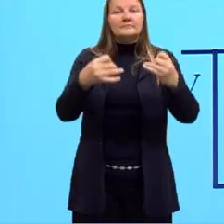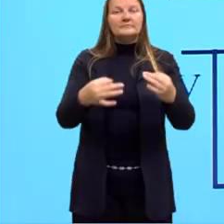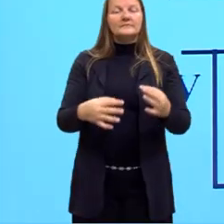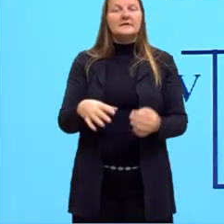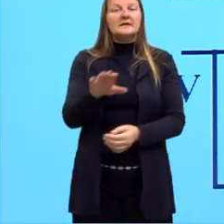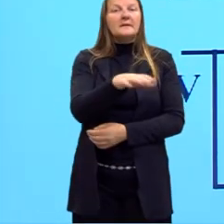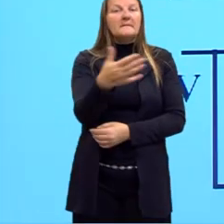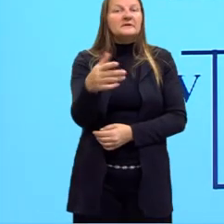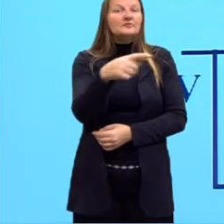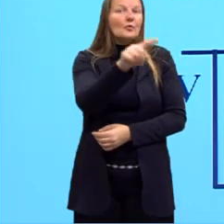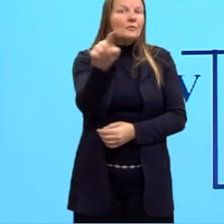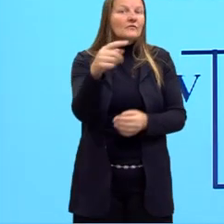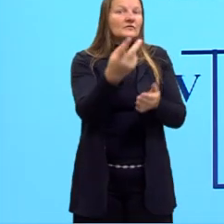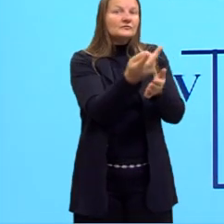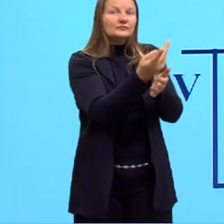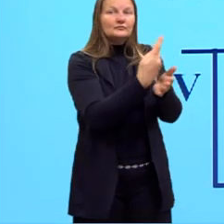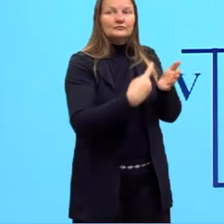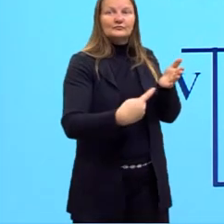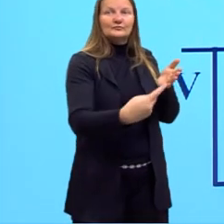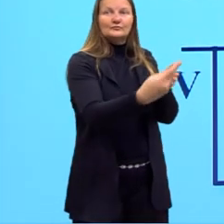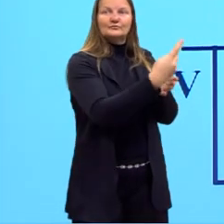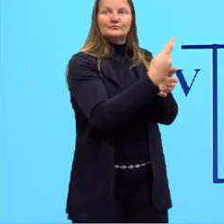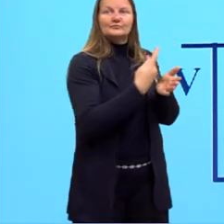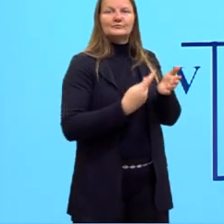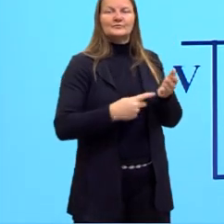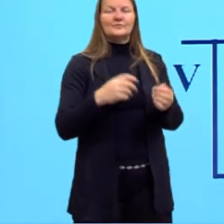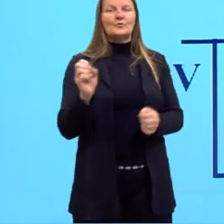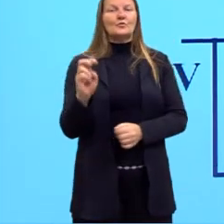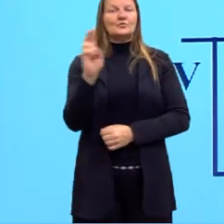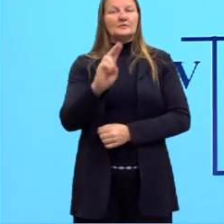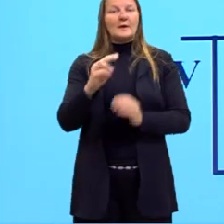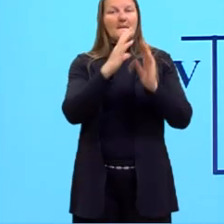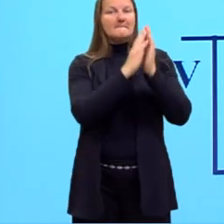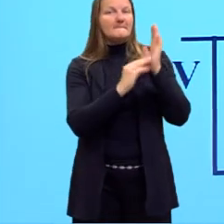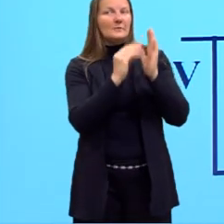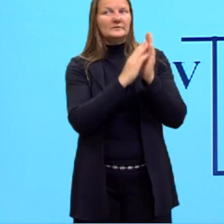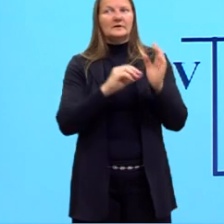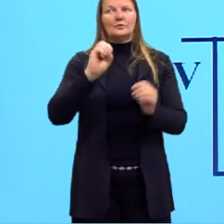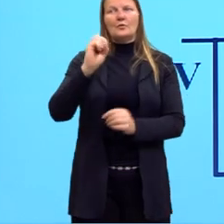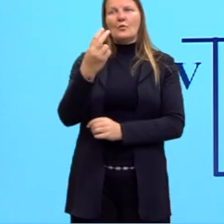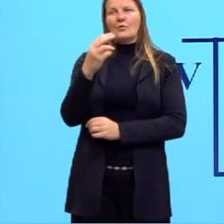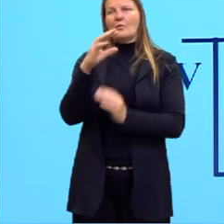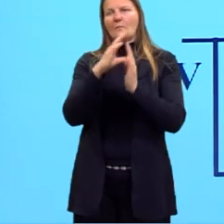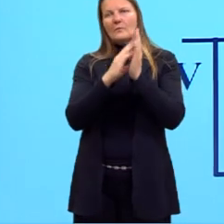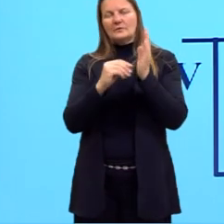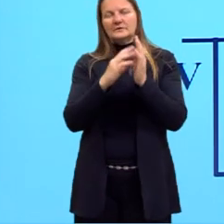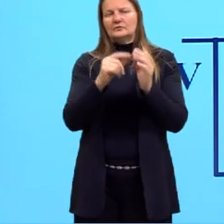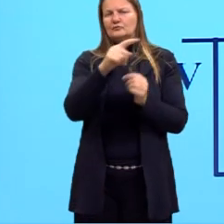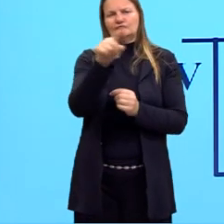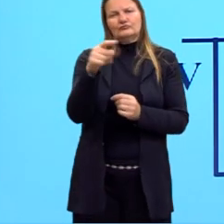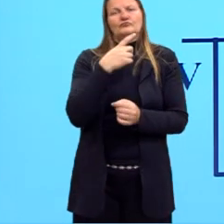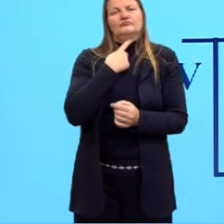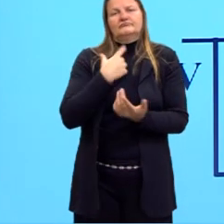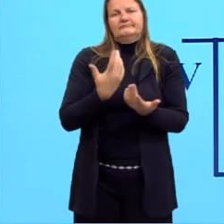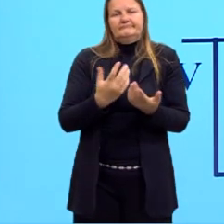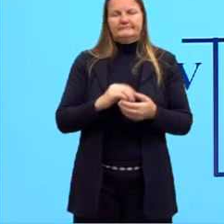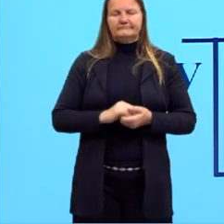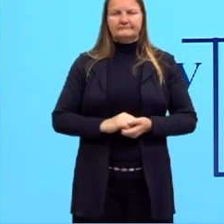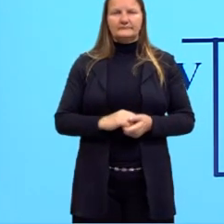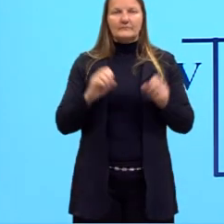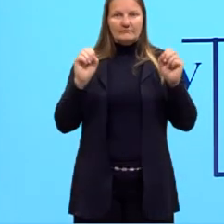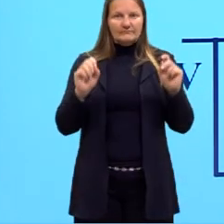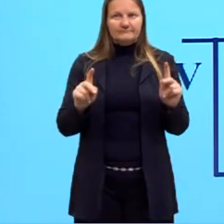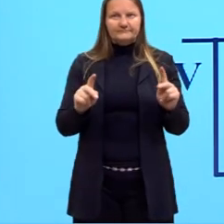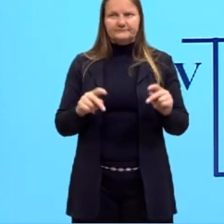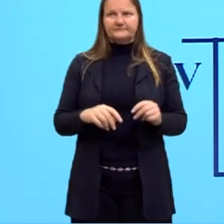né Depende de como você gosta você vai se adaptar melhor usar esse modelo aqui ou esse ou até outro diferente certo